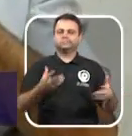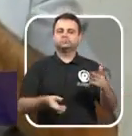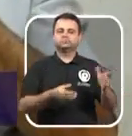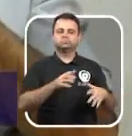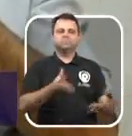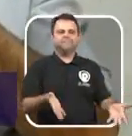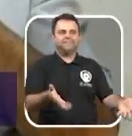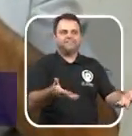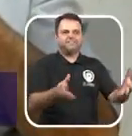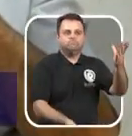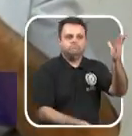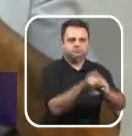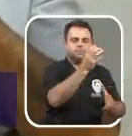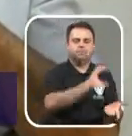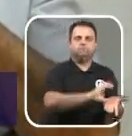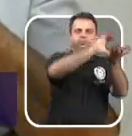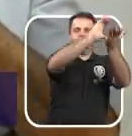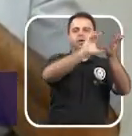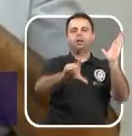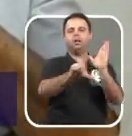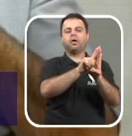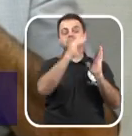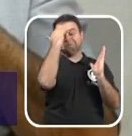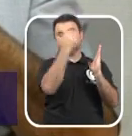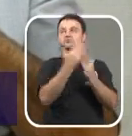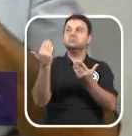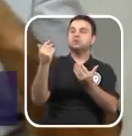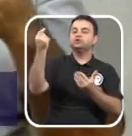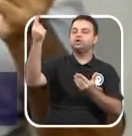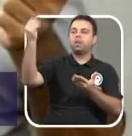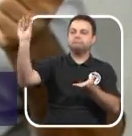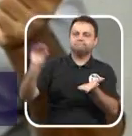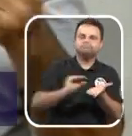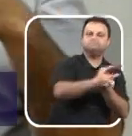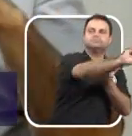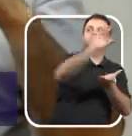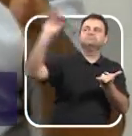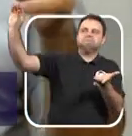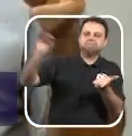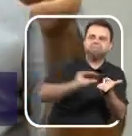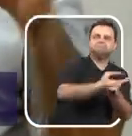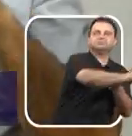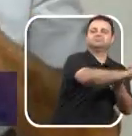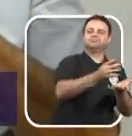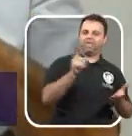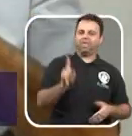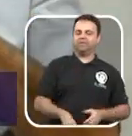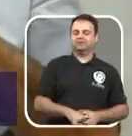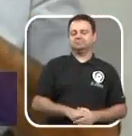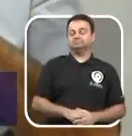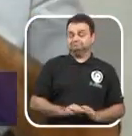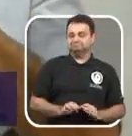para poder cumprir a exigência para receber o recurso. Tanto é que tem essa